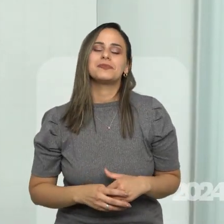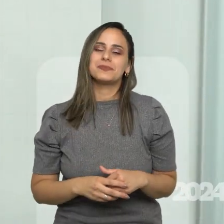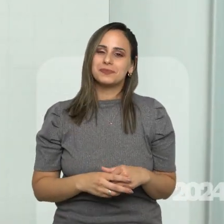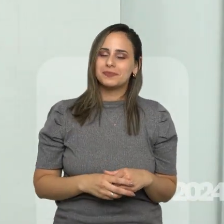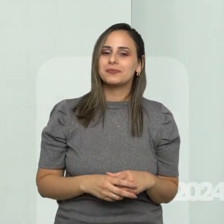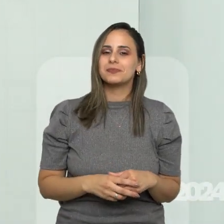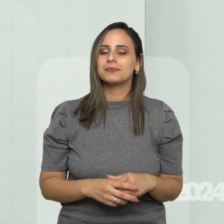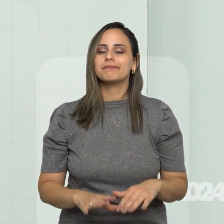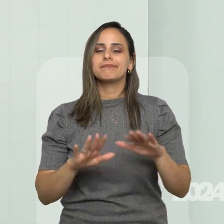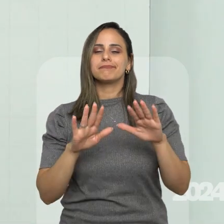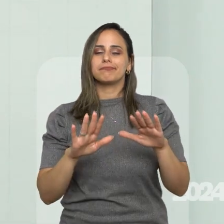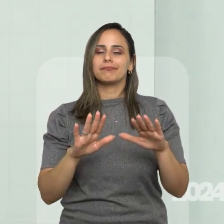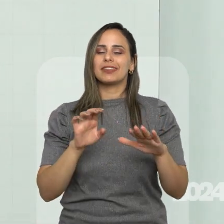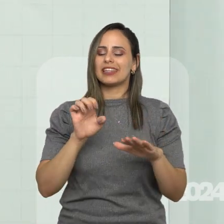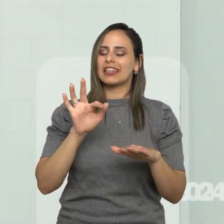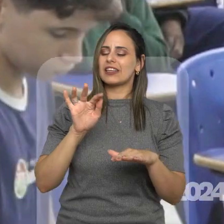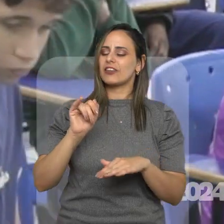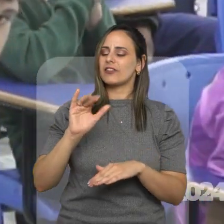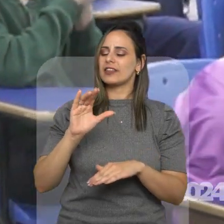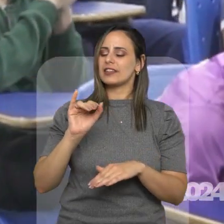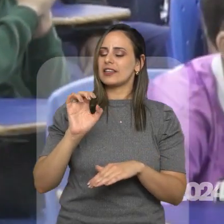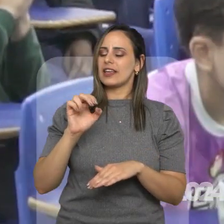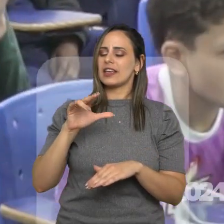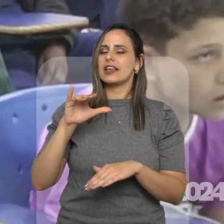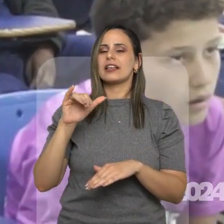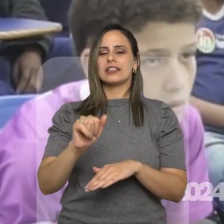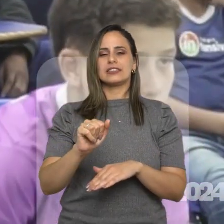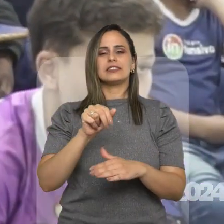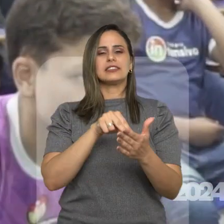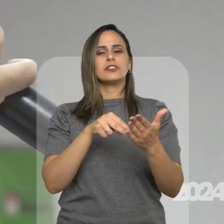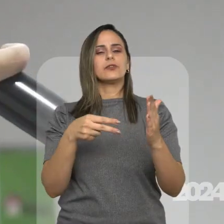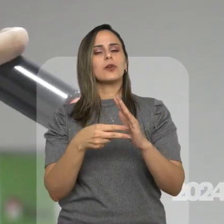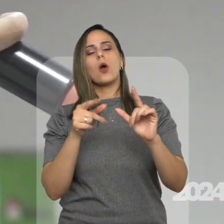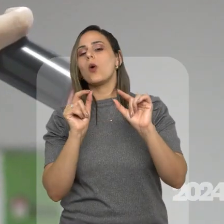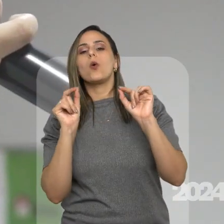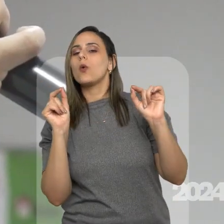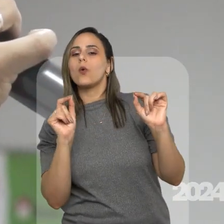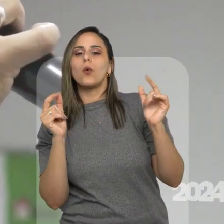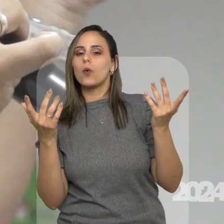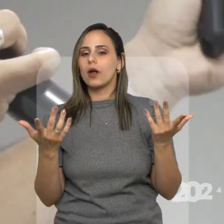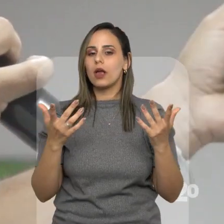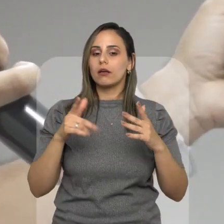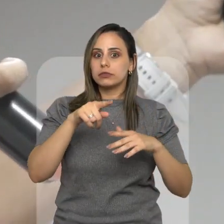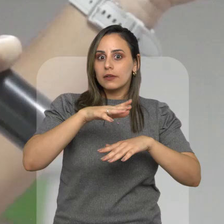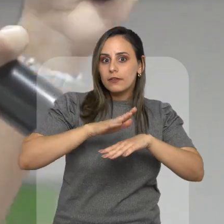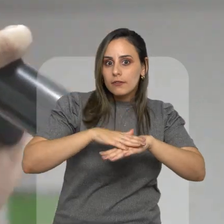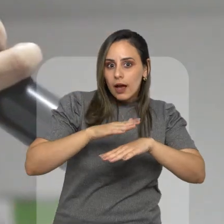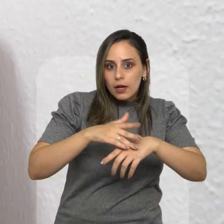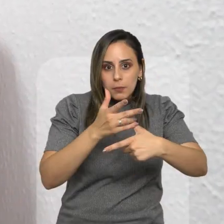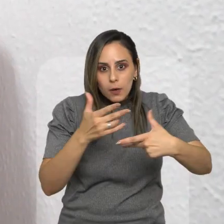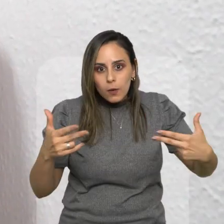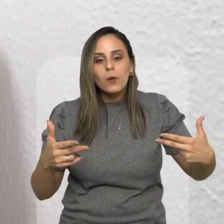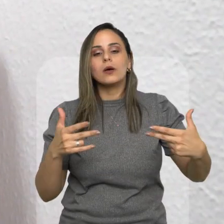Mas o que é eficiência energética? Ser eficiente do ponto de vista energético é você fazer uma atividade